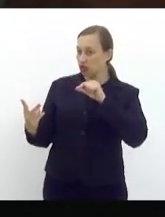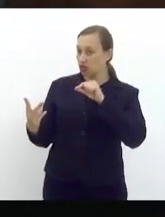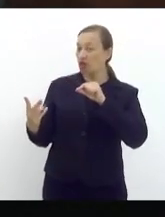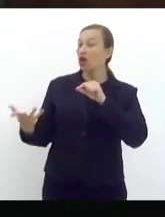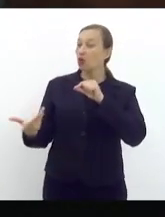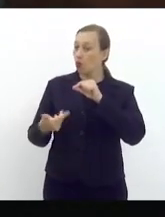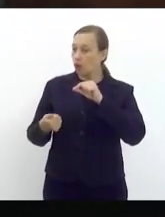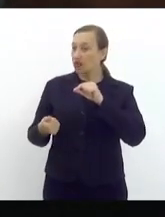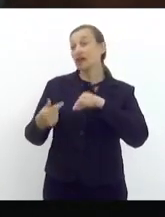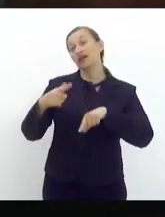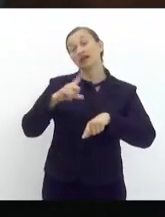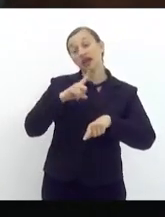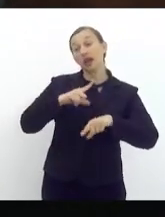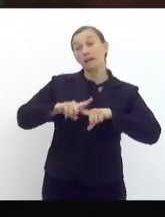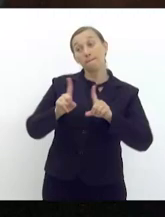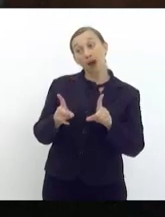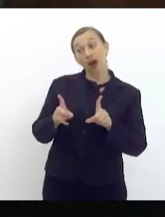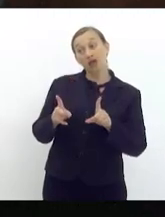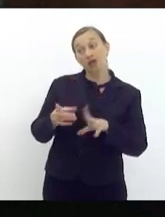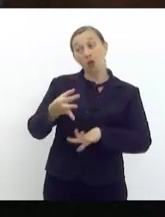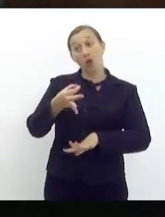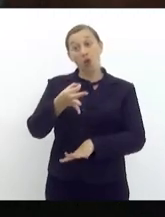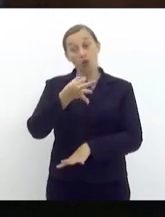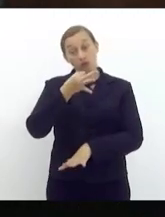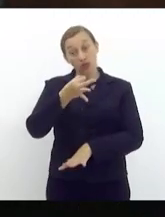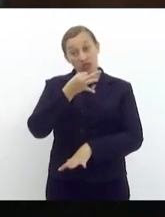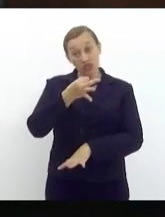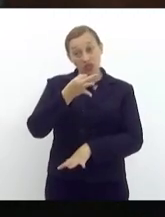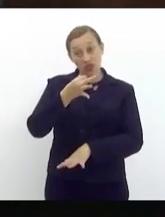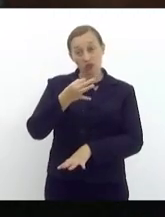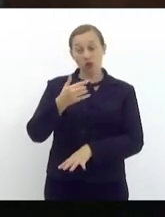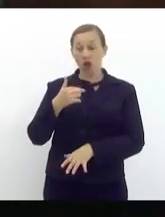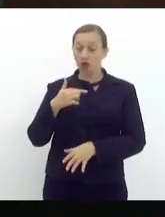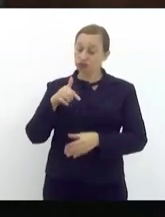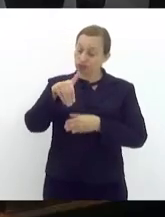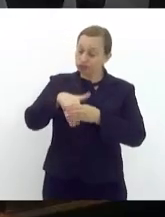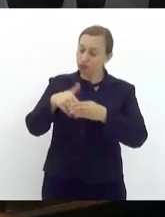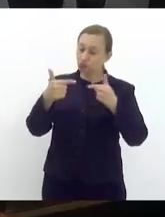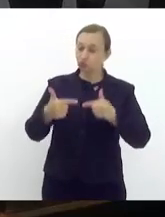qualificações, mas coerente com a minha posição, eu estou me abstendo.